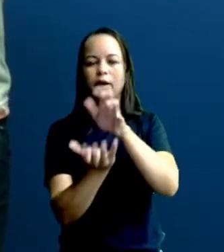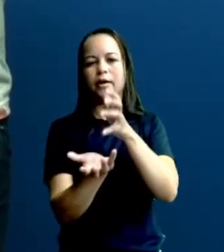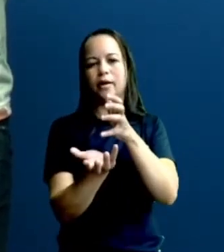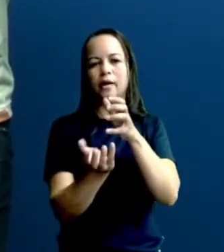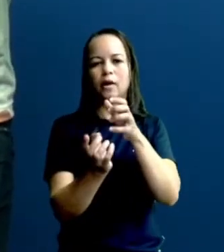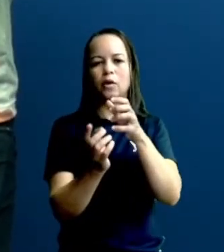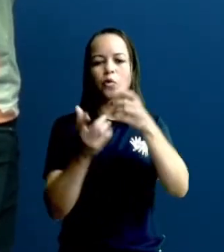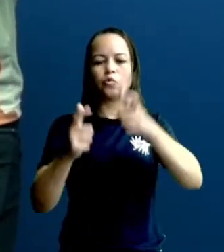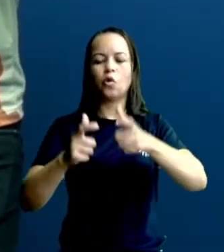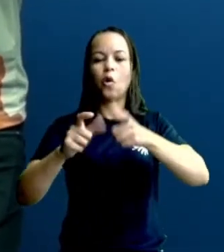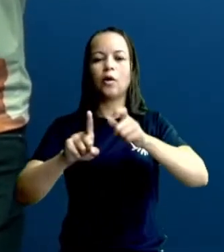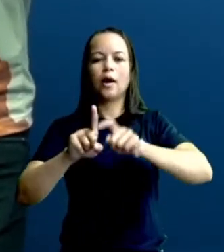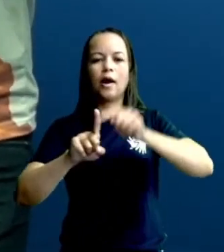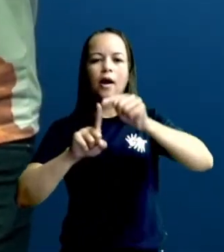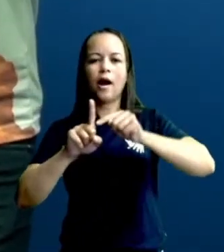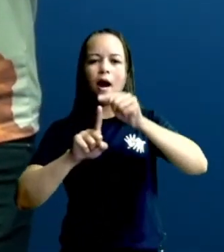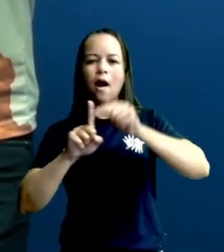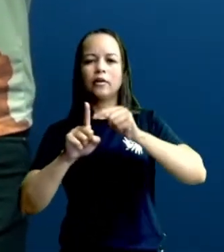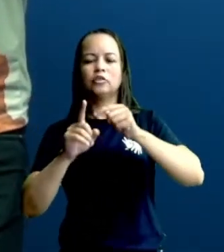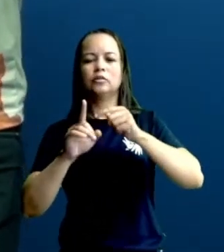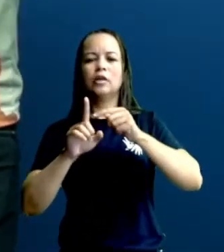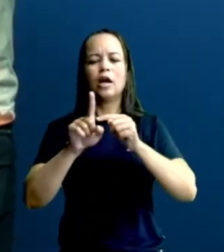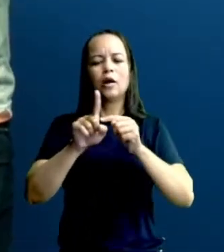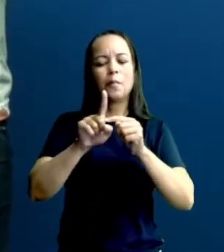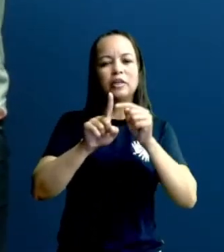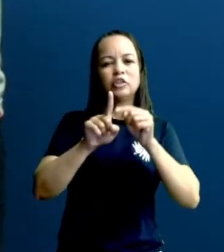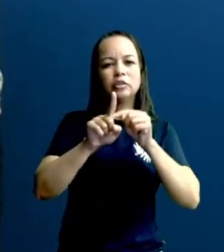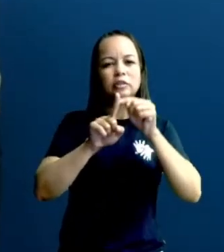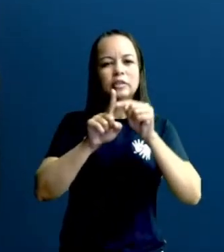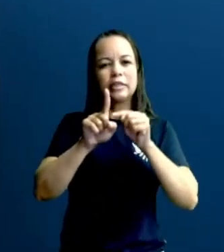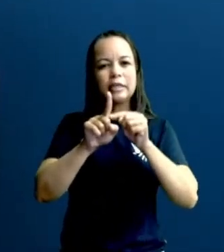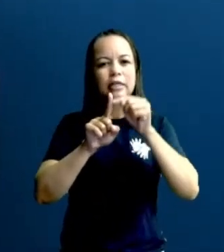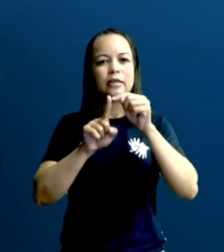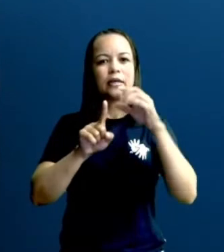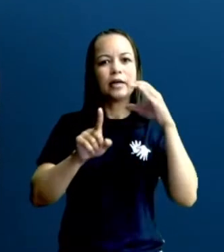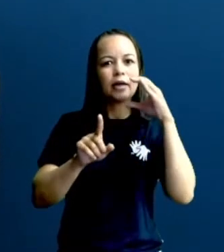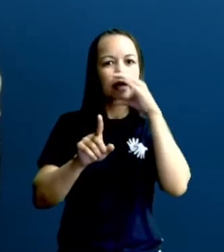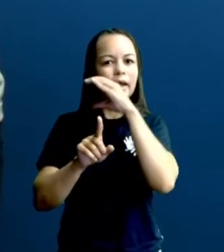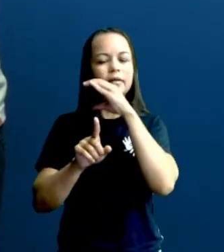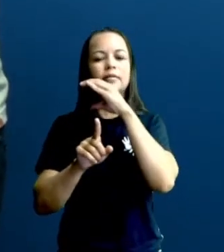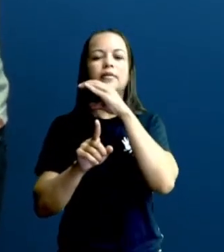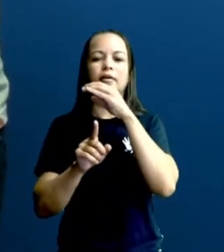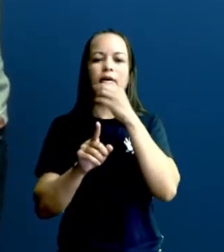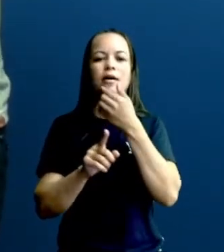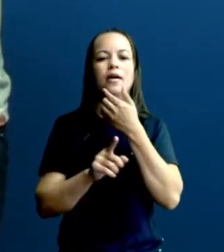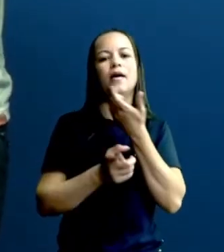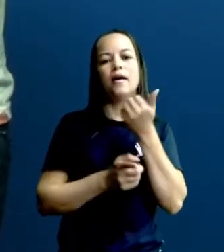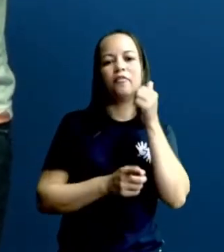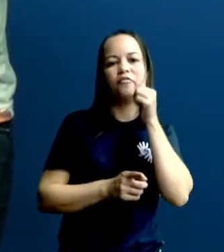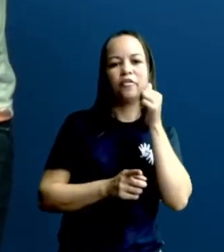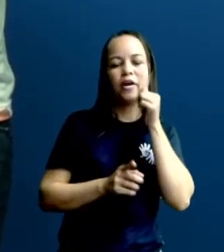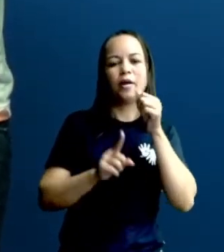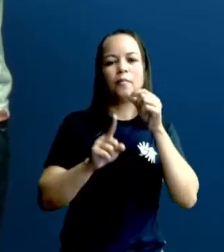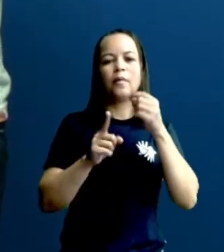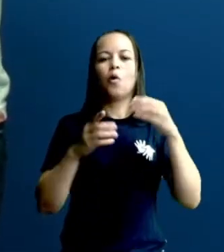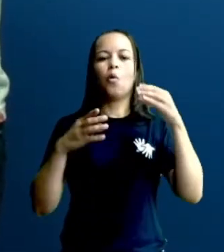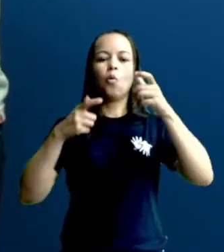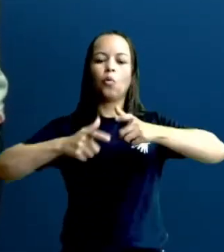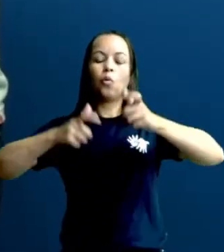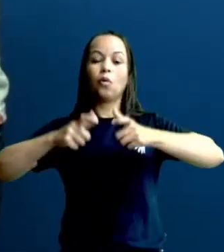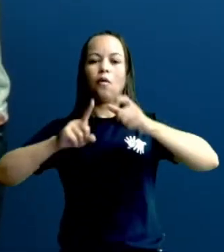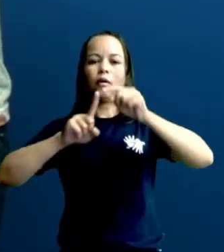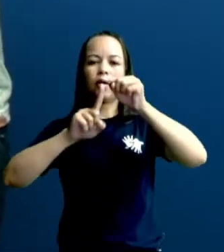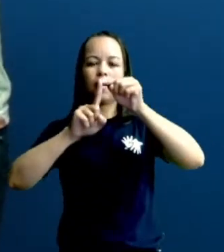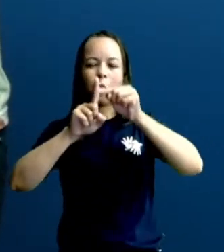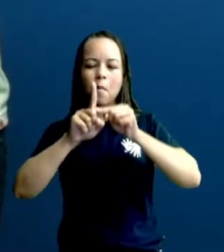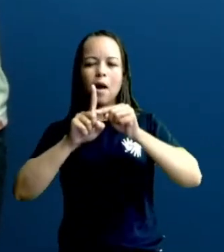mais quentes, jacarés fêmeas, em temperaturas mais frias, jacarés machos. Então, no próprio ninho do jacaré, por